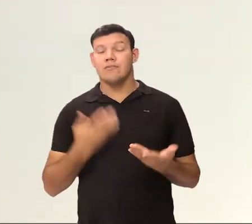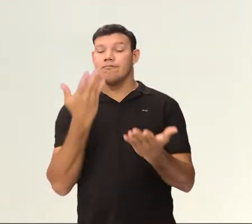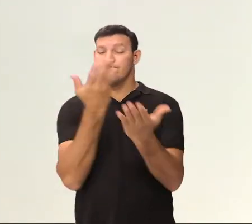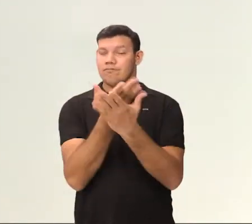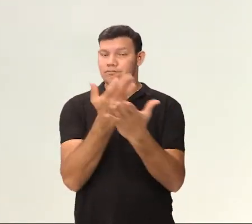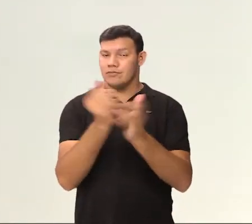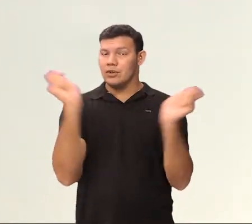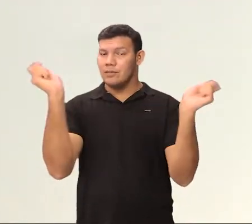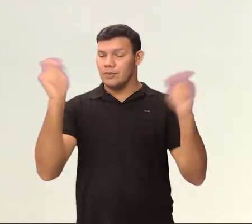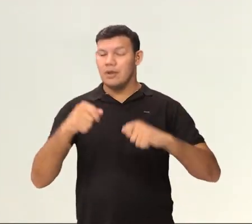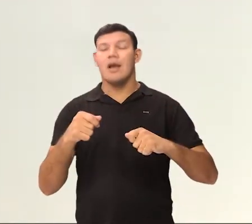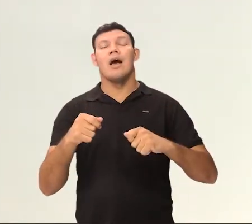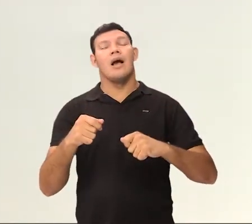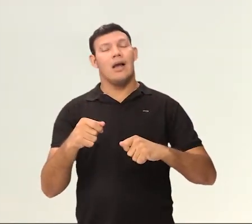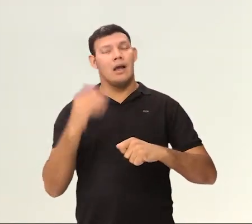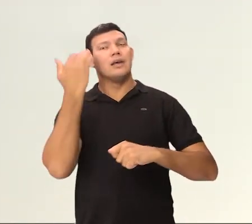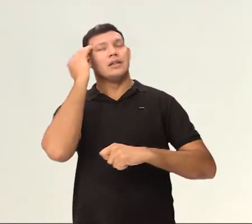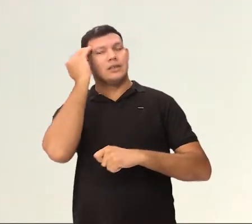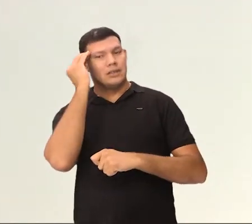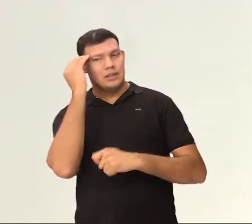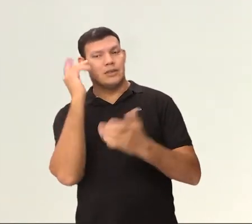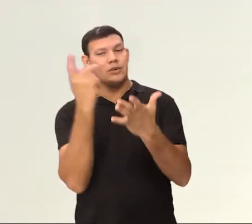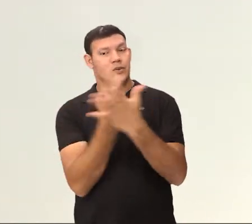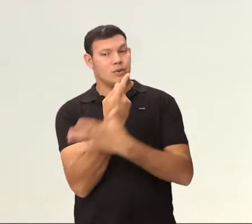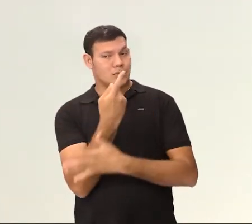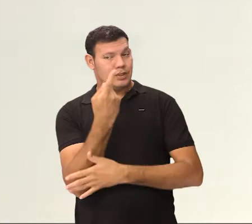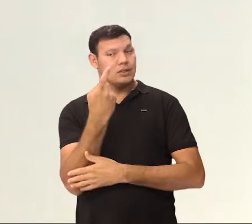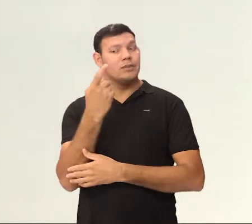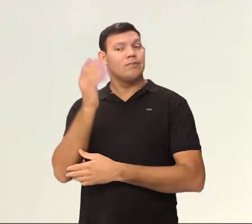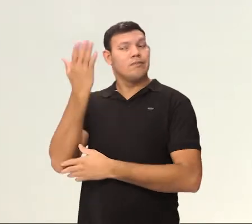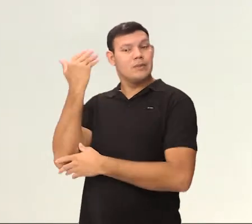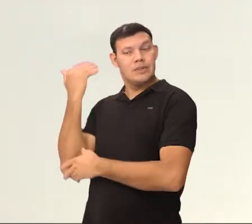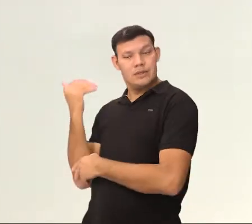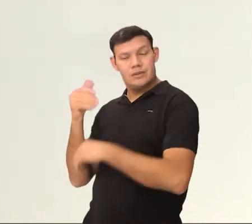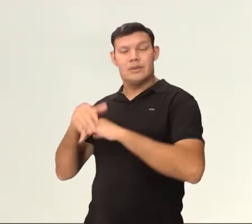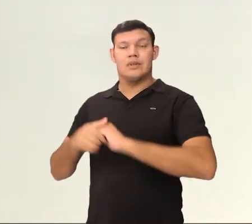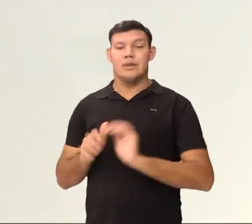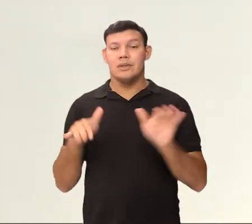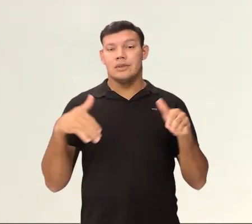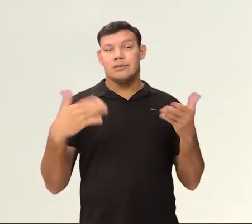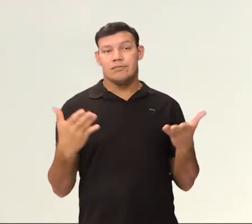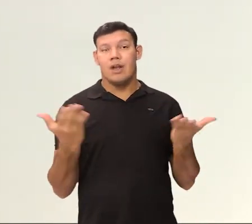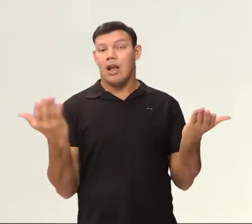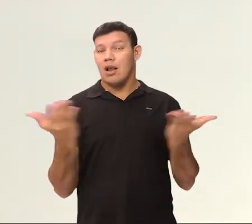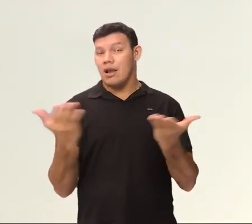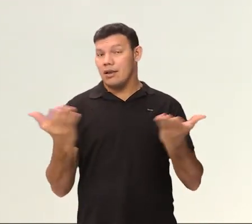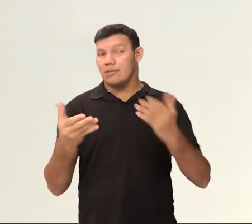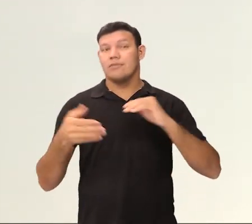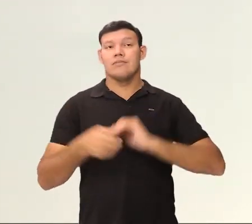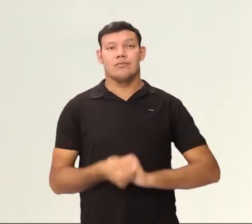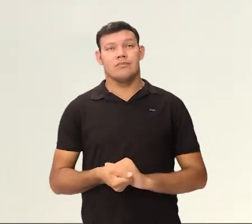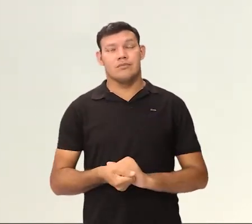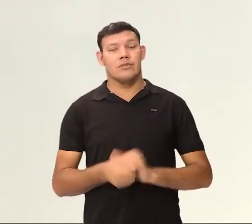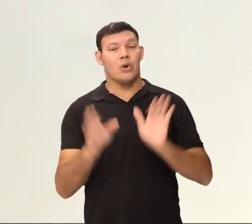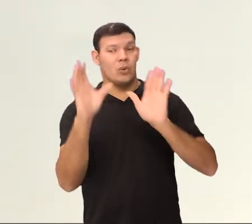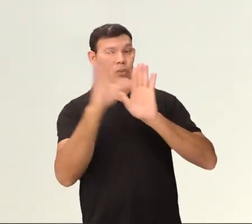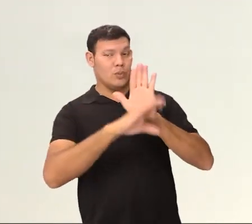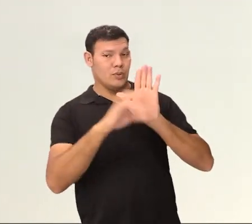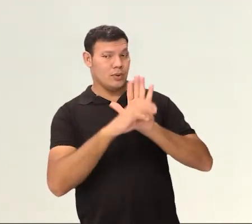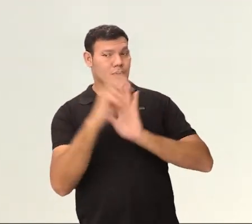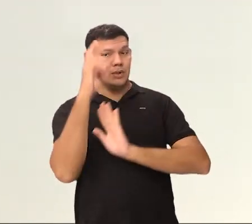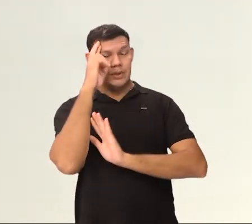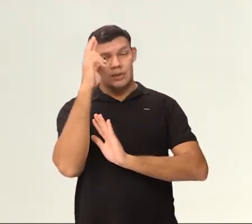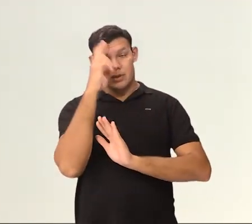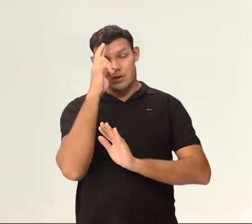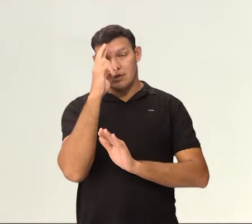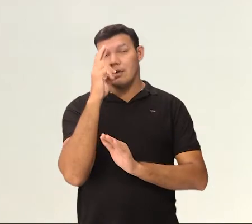tentar se entender os acontecimentos e fatos do passado, certo? Então a gente vai ver agora o conceito de história segundo